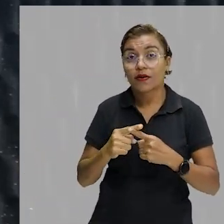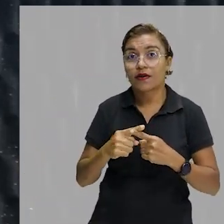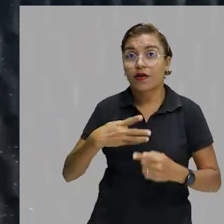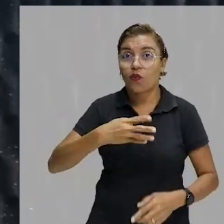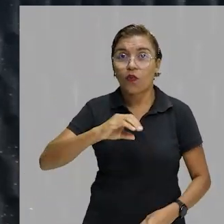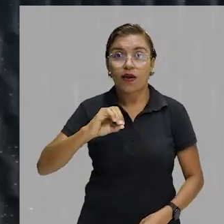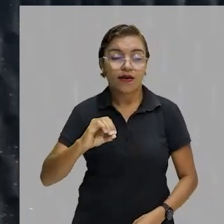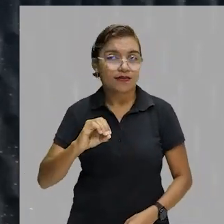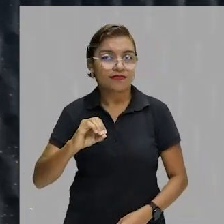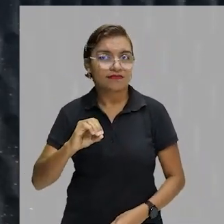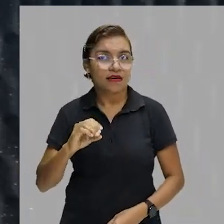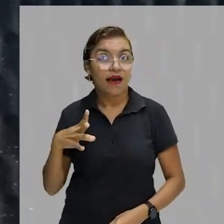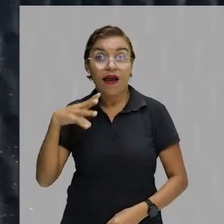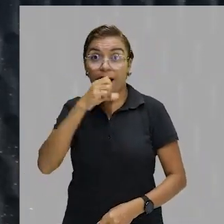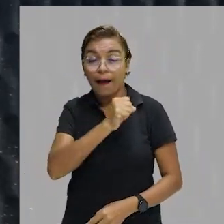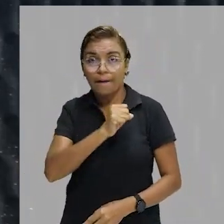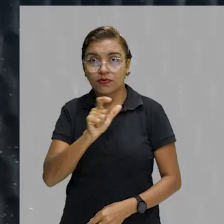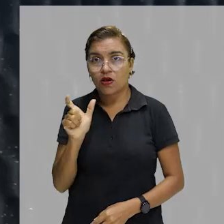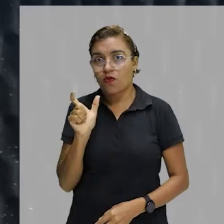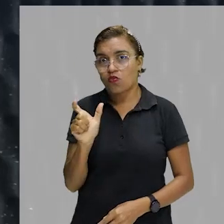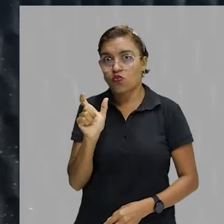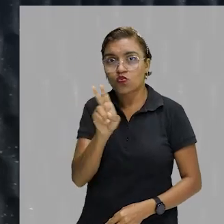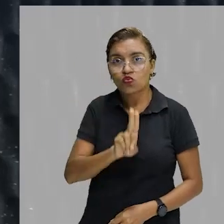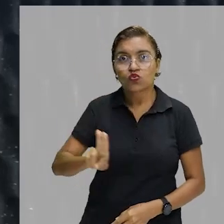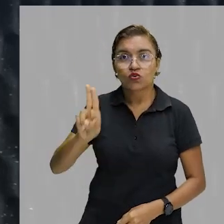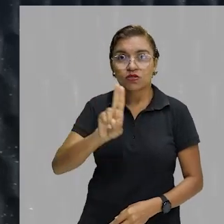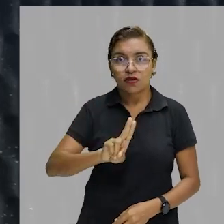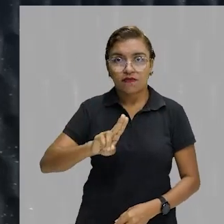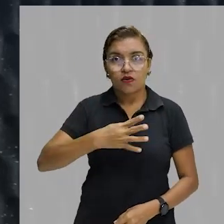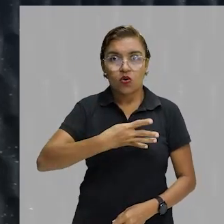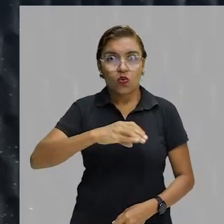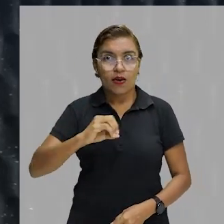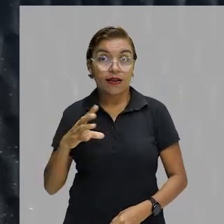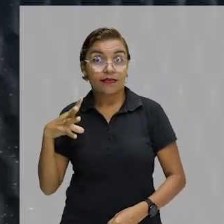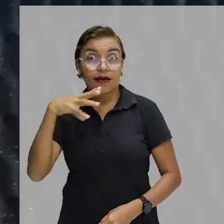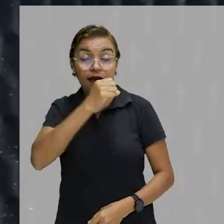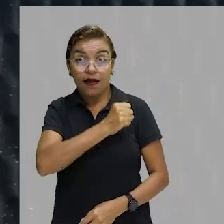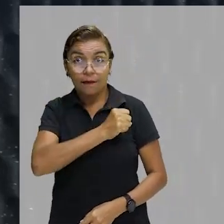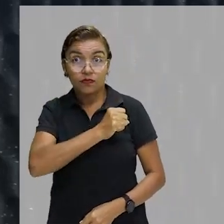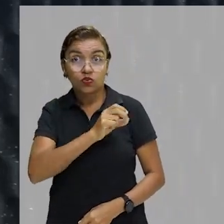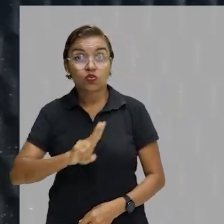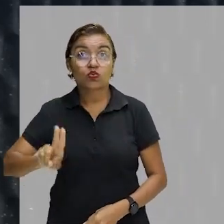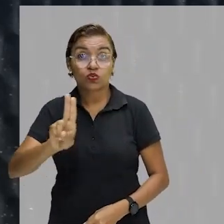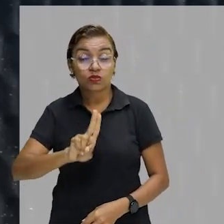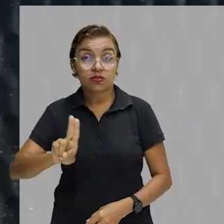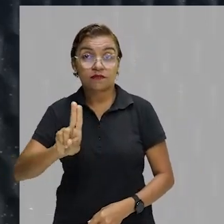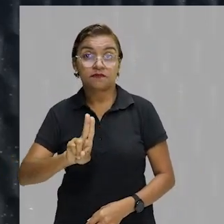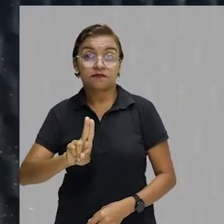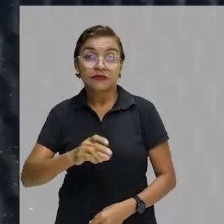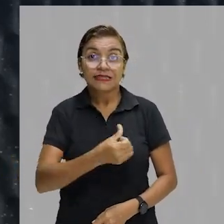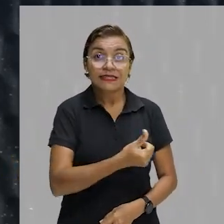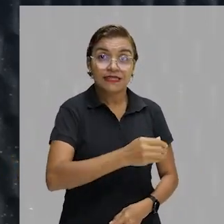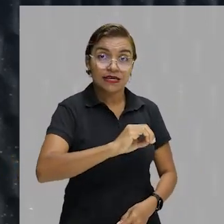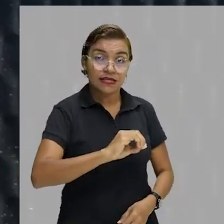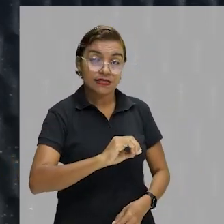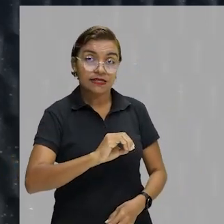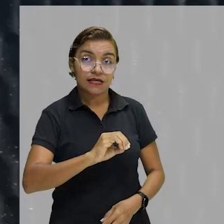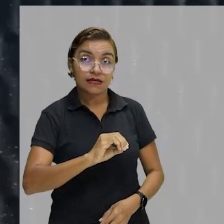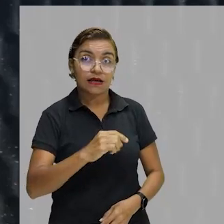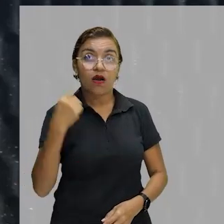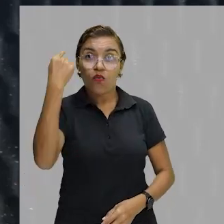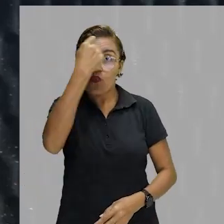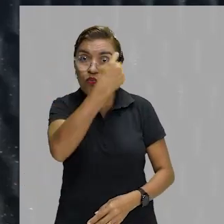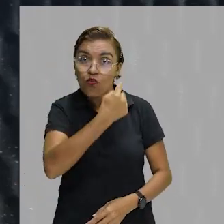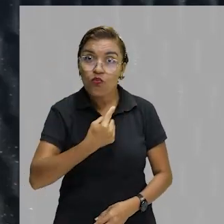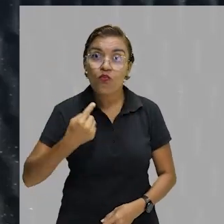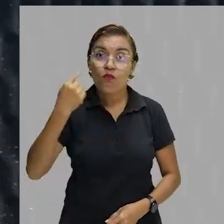lá como é que era na língua deles lá. O 40 eles se expressavam de forma mais rápida. E 60 fechava 1 hora,